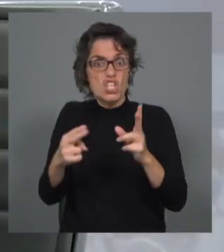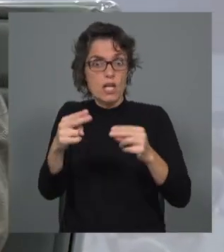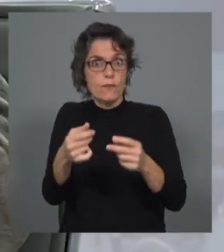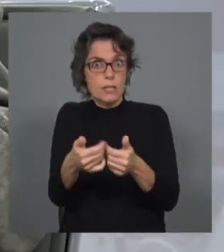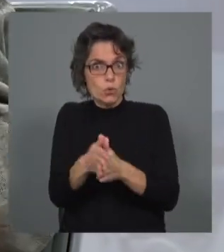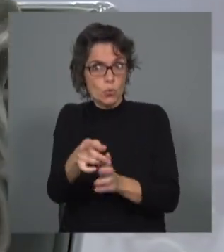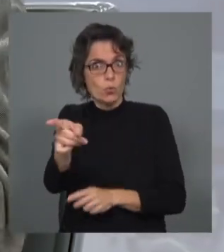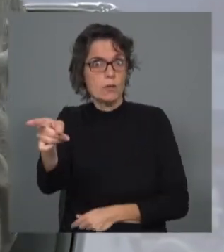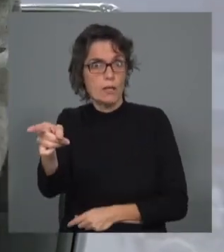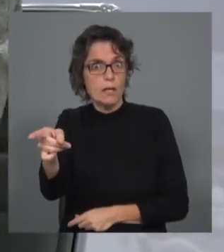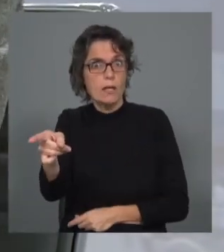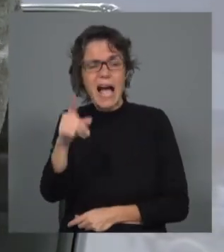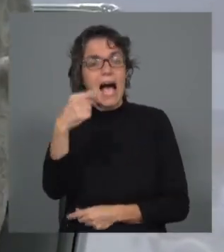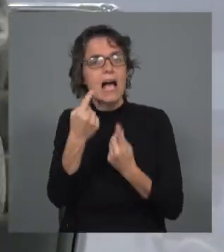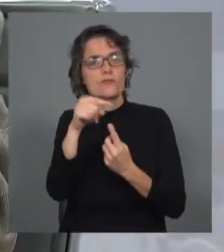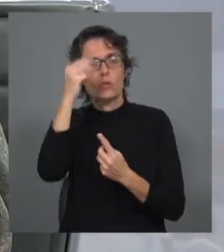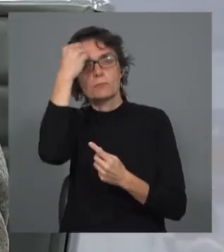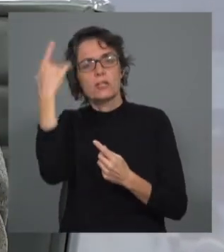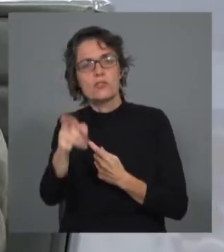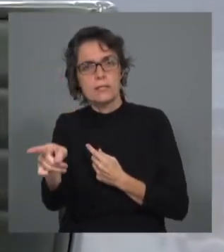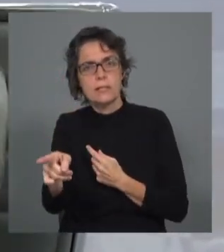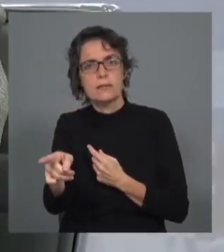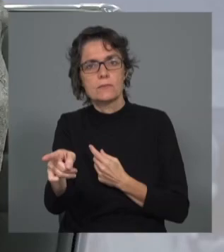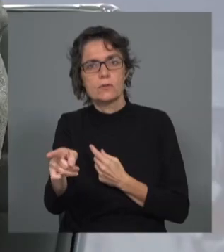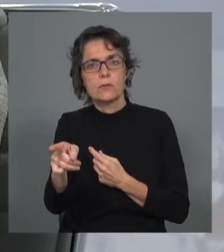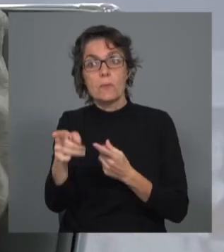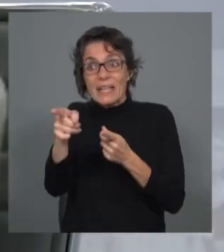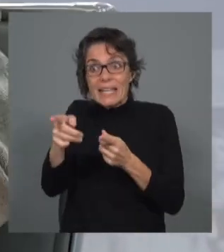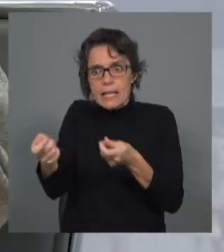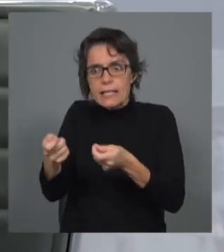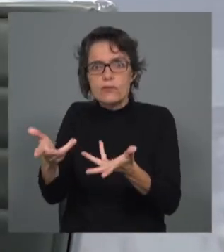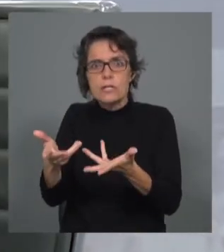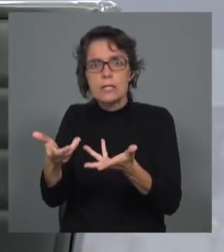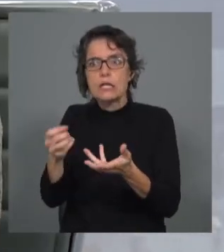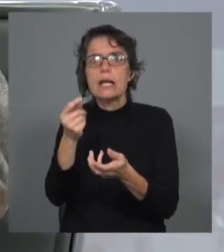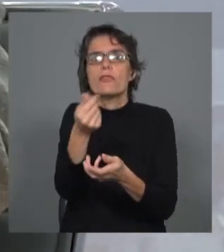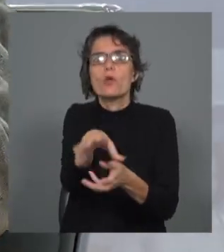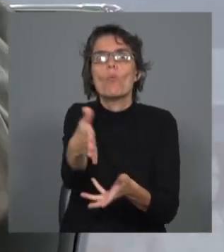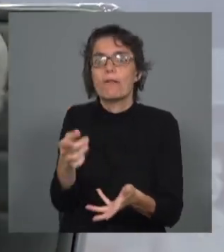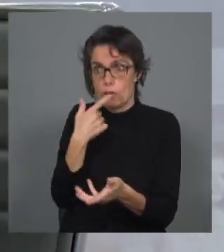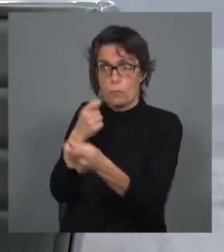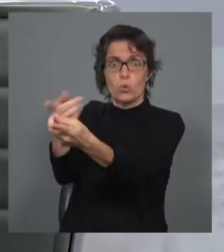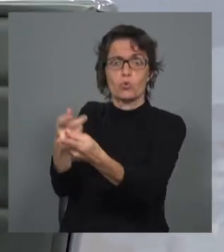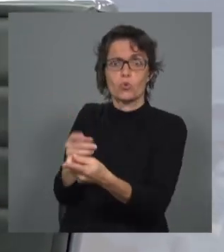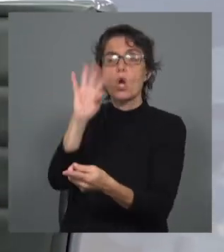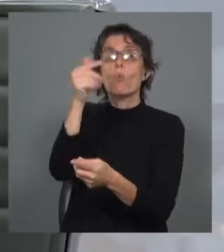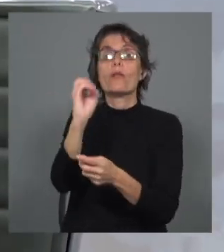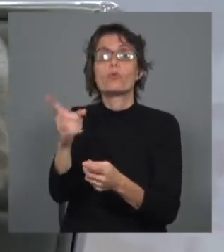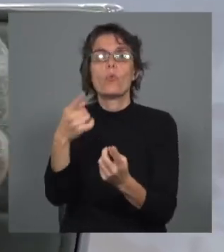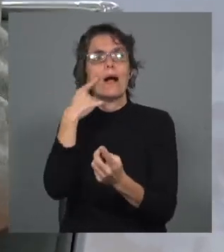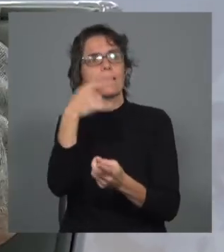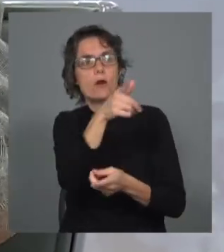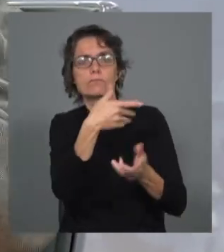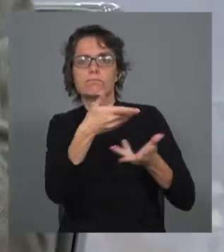é uma espécie de gestor de tudo, eu diria, porque ele é que tem que dizer onde é que está o dinheiro, quer dizer, e depois quando não tem, vai pedir ao editor,